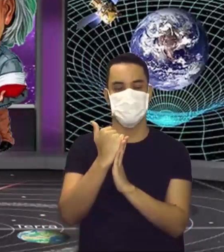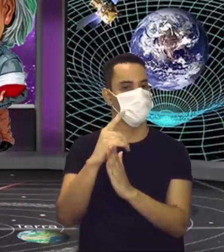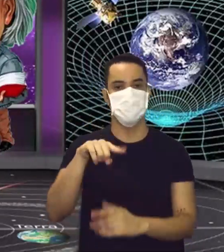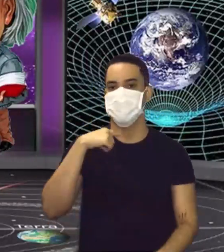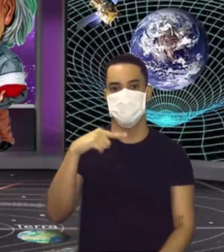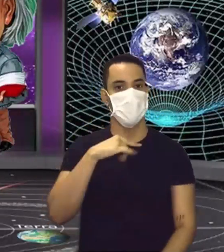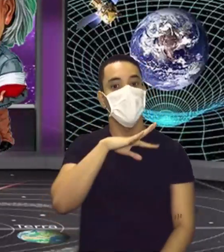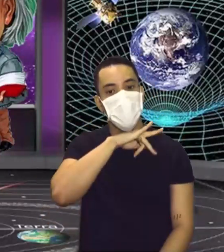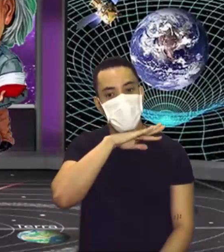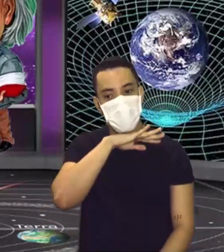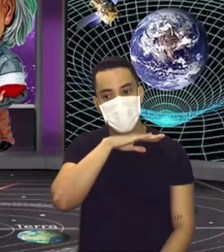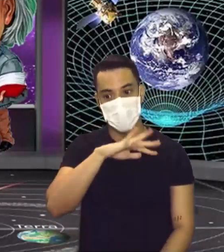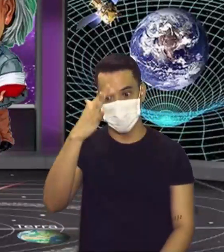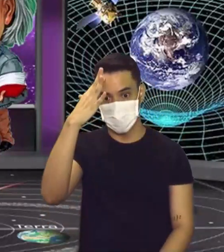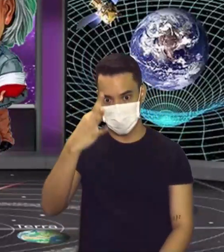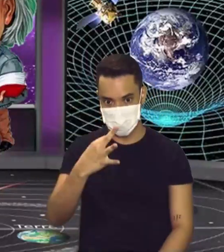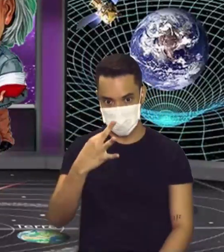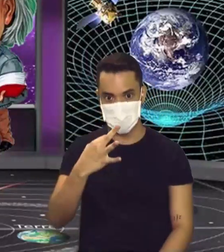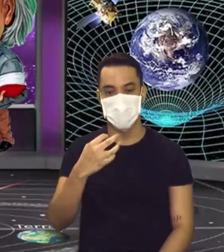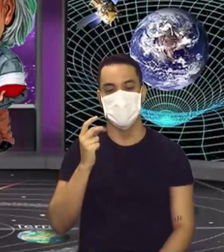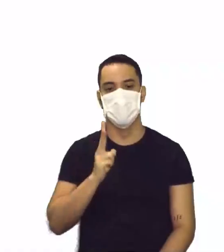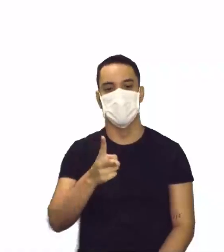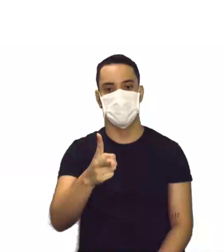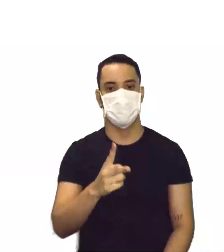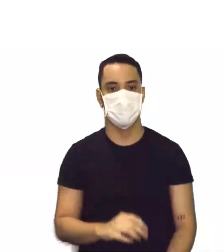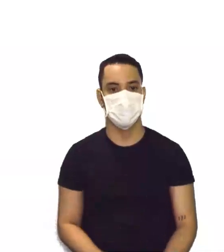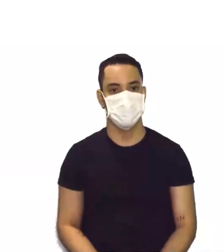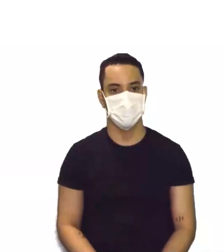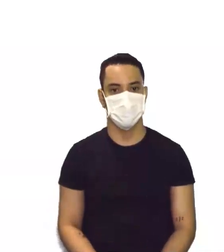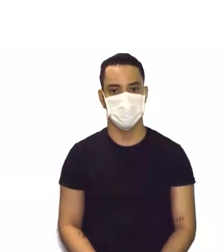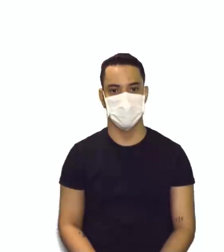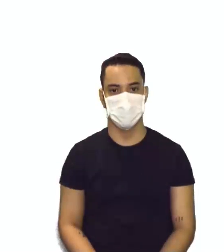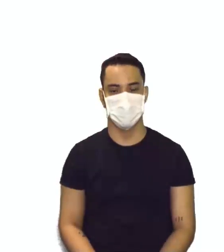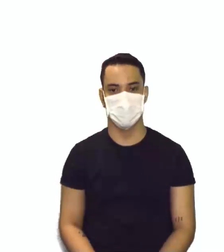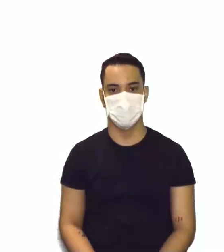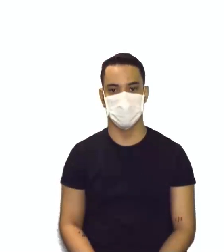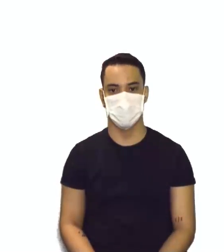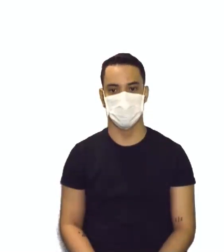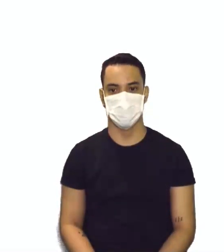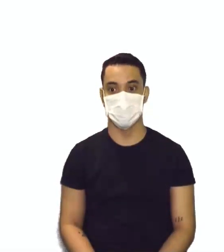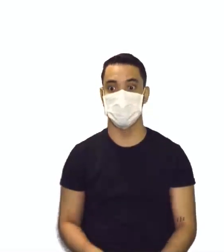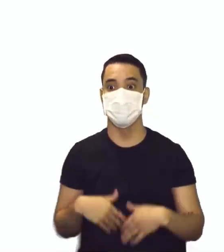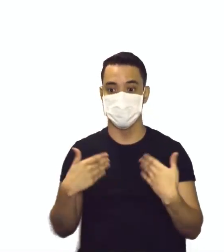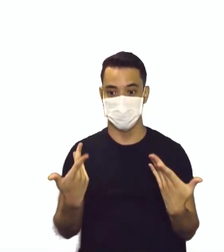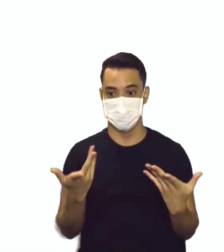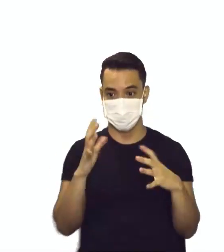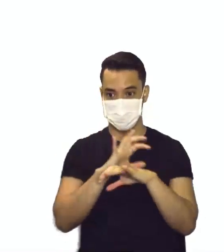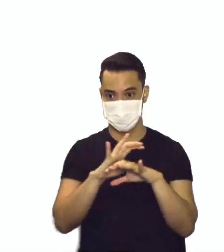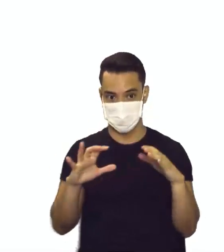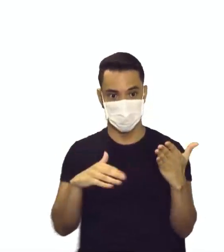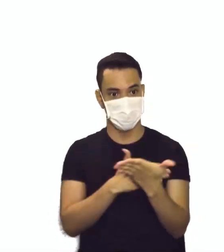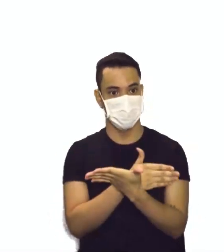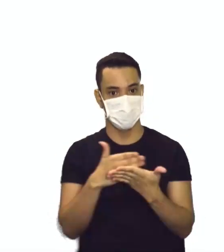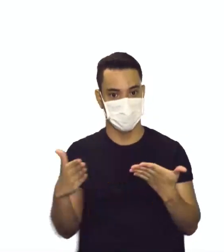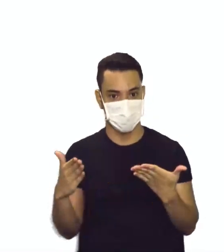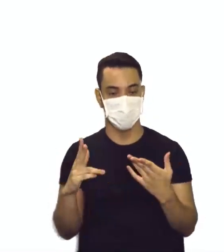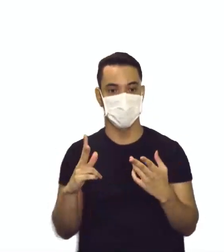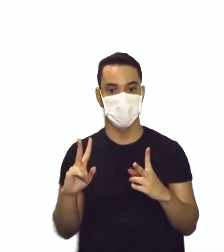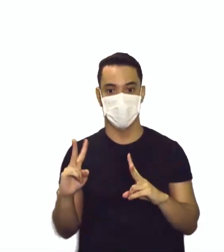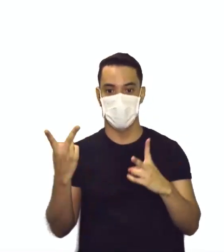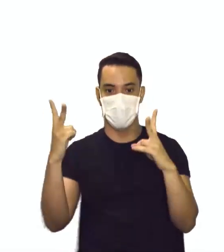condutor. Entendido isso? Ok? Vamos continuar, olha só. Sendo assim, a partir dos valores